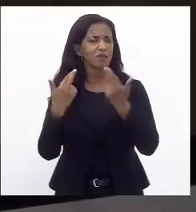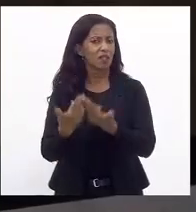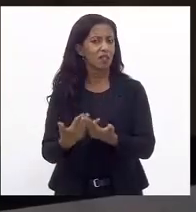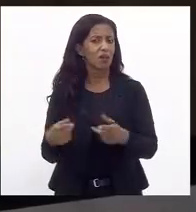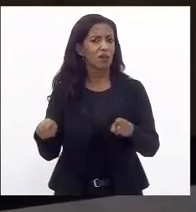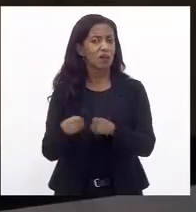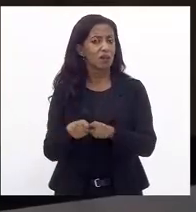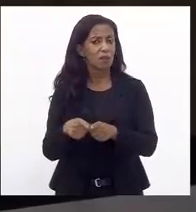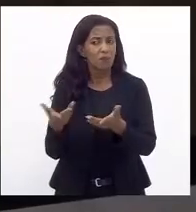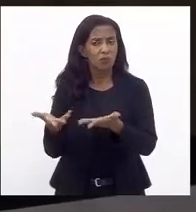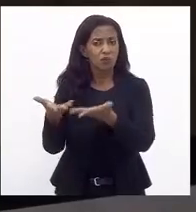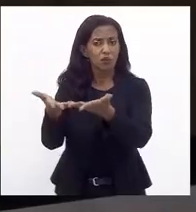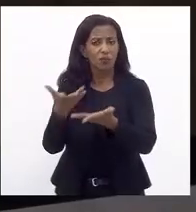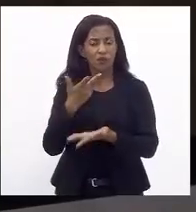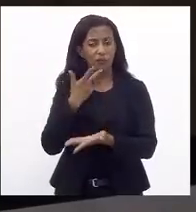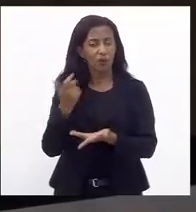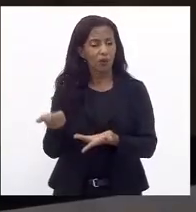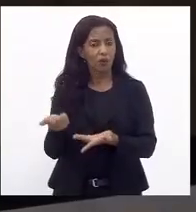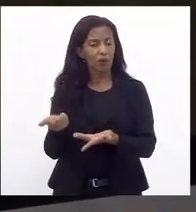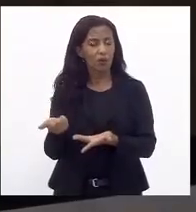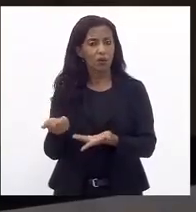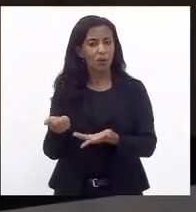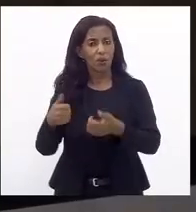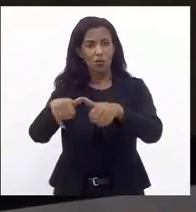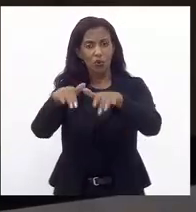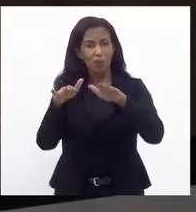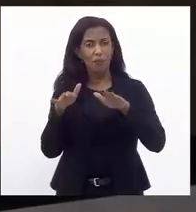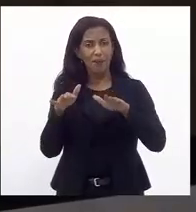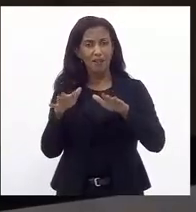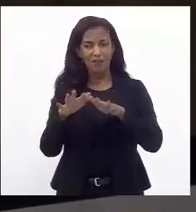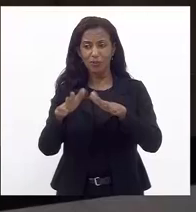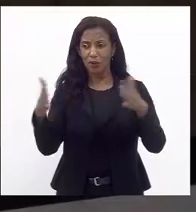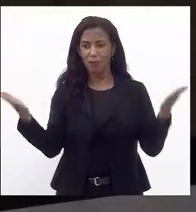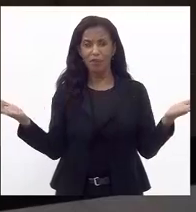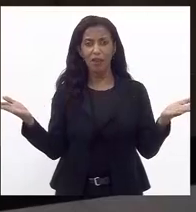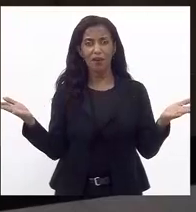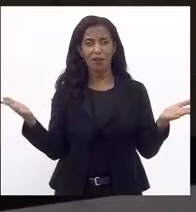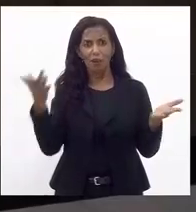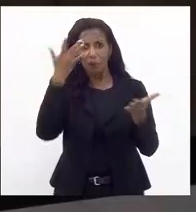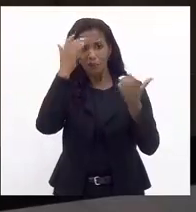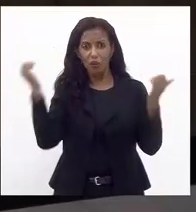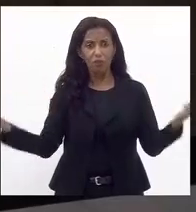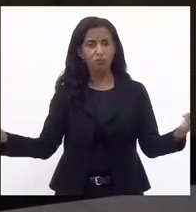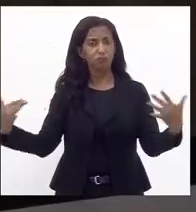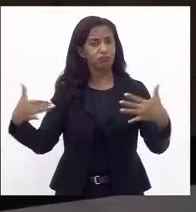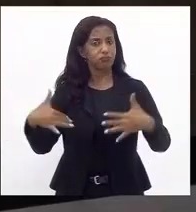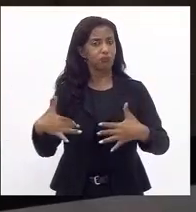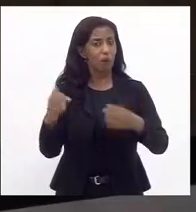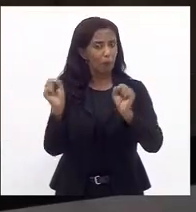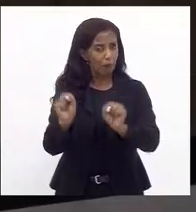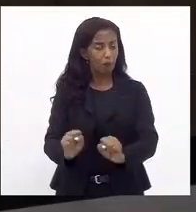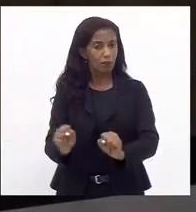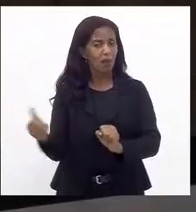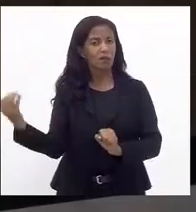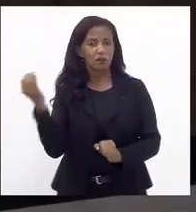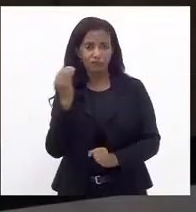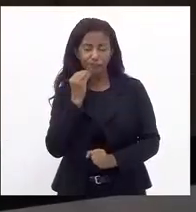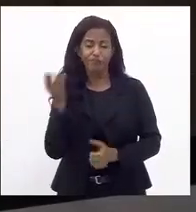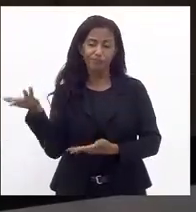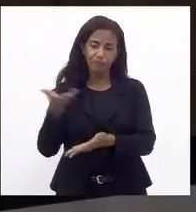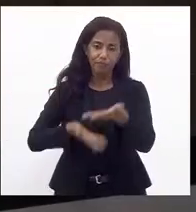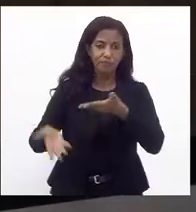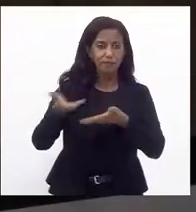até porque eu como sou deixou bem claro sobre o senhor deixou o plenário aberto o seu deixou publicamente para que as pessoas pudessem